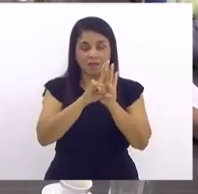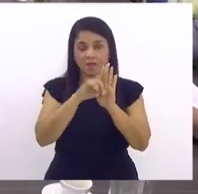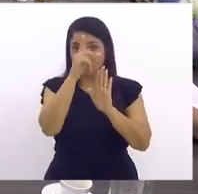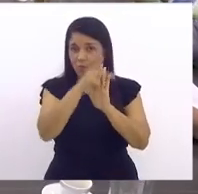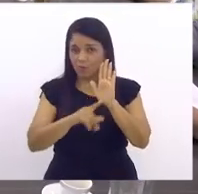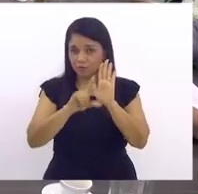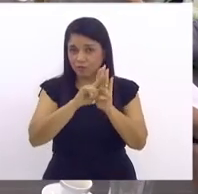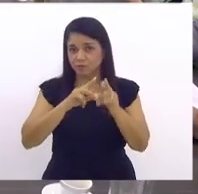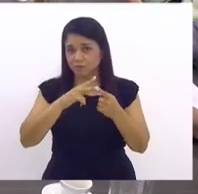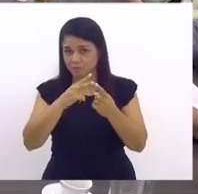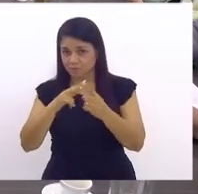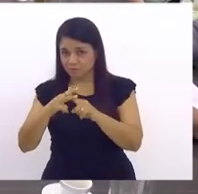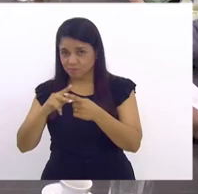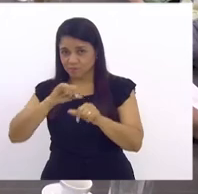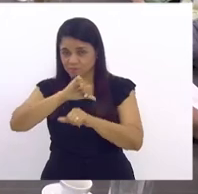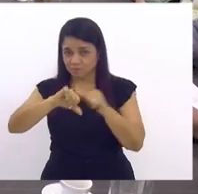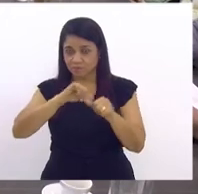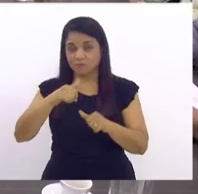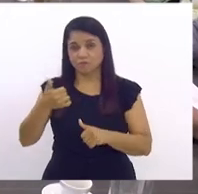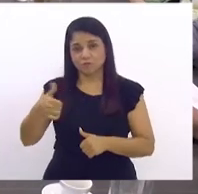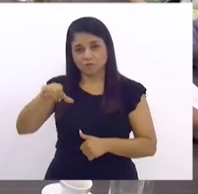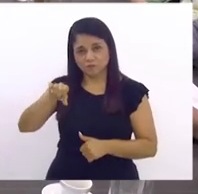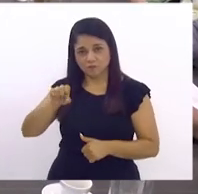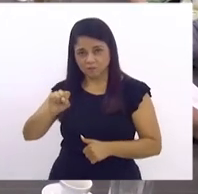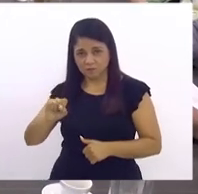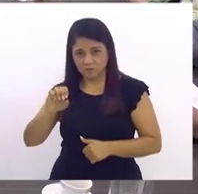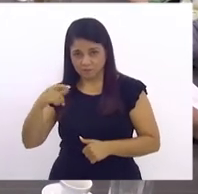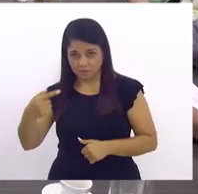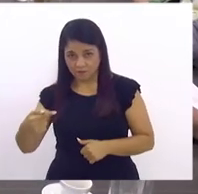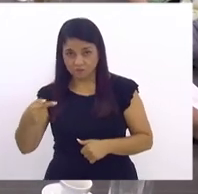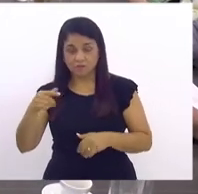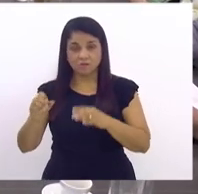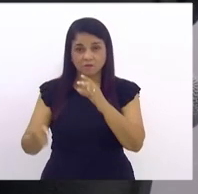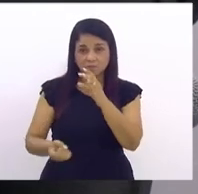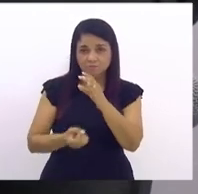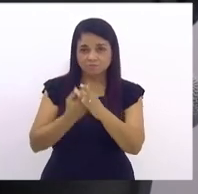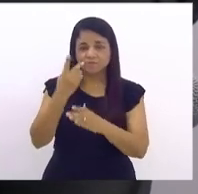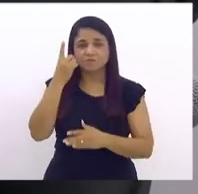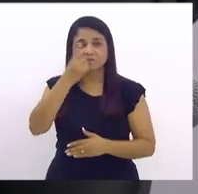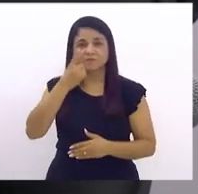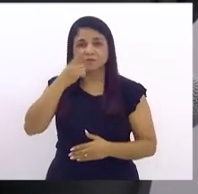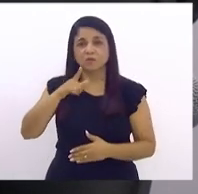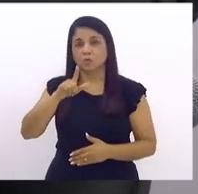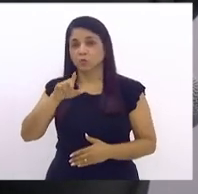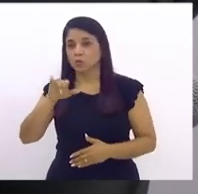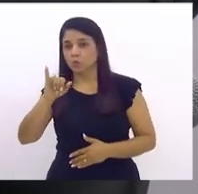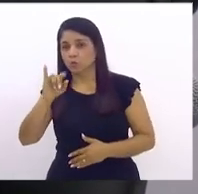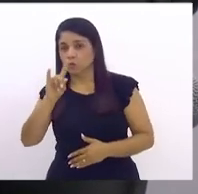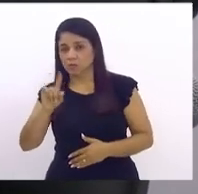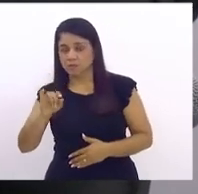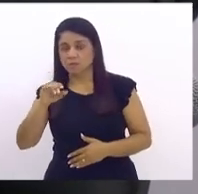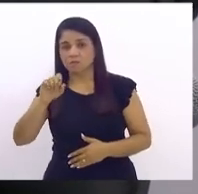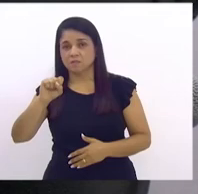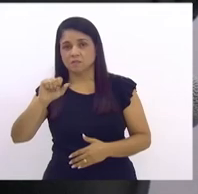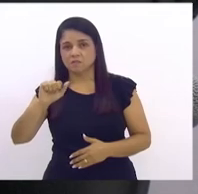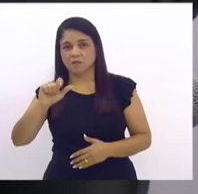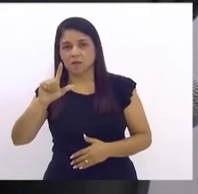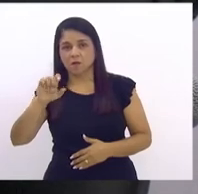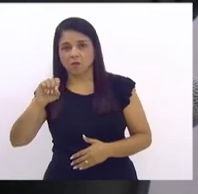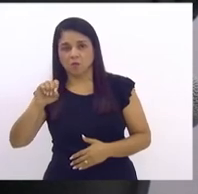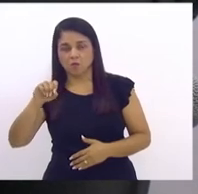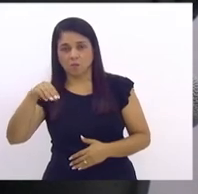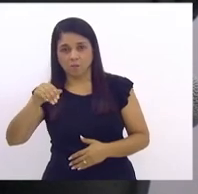é uma lei de 87, de autoria do então deputado em 87, Luiz Salomão. Portanto, é uma lei de origem